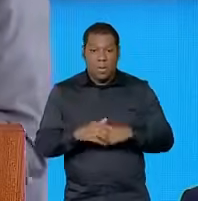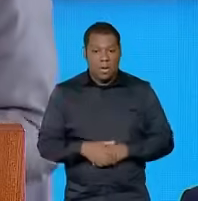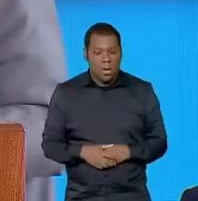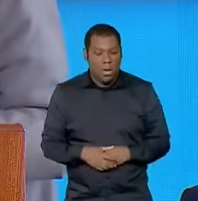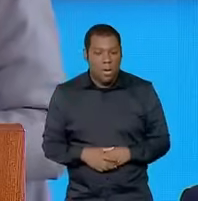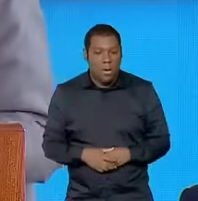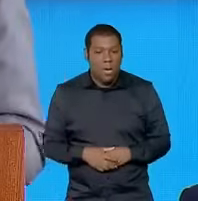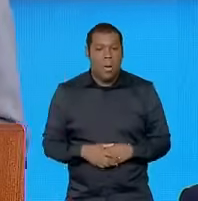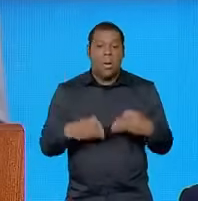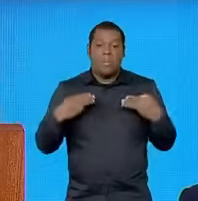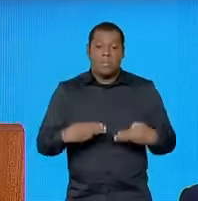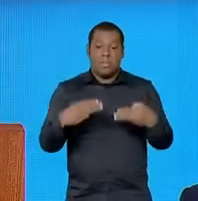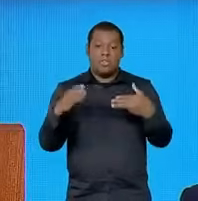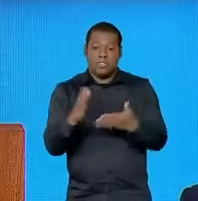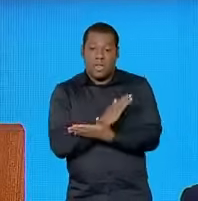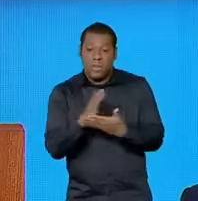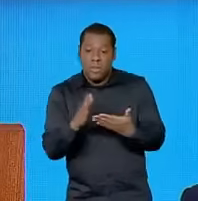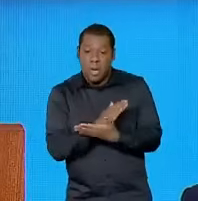Porque